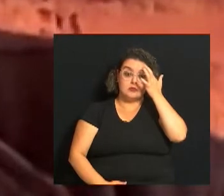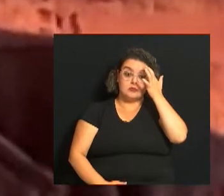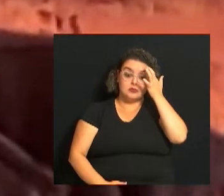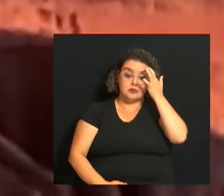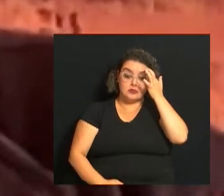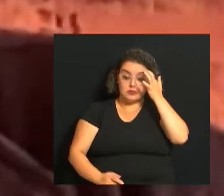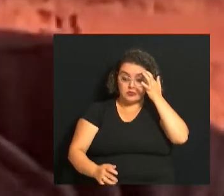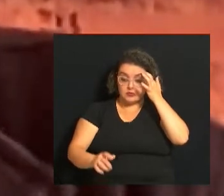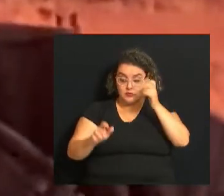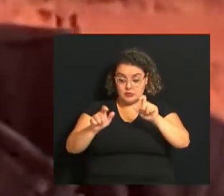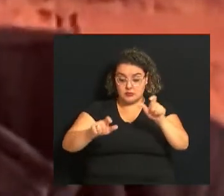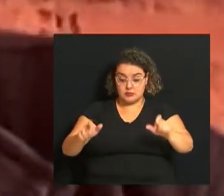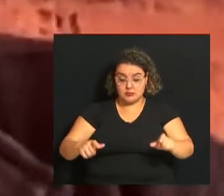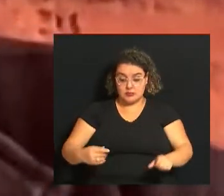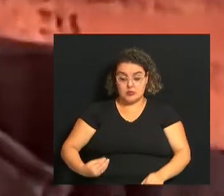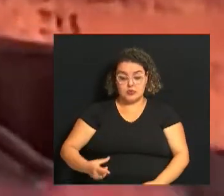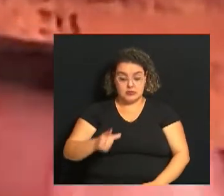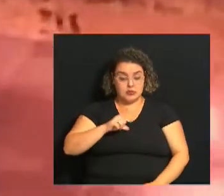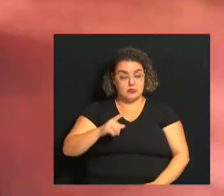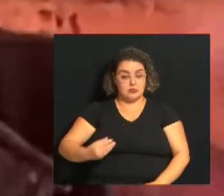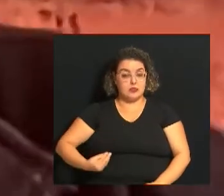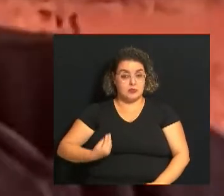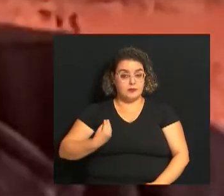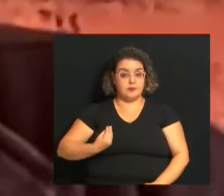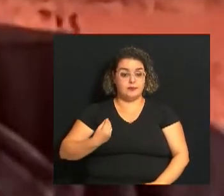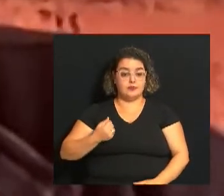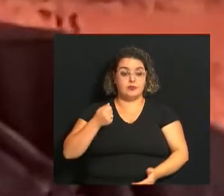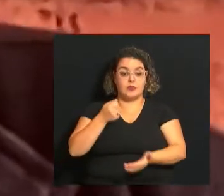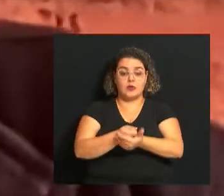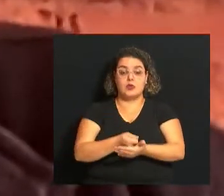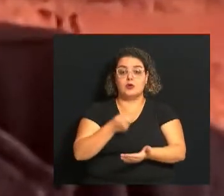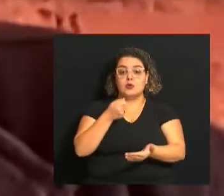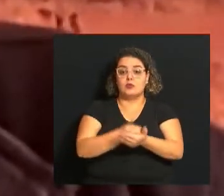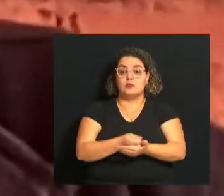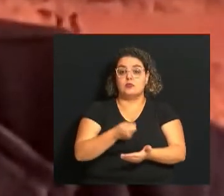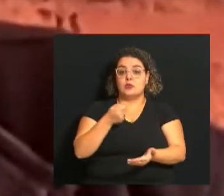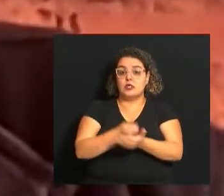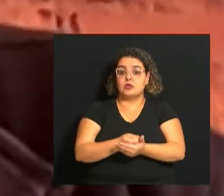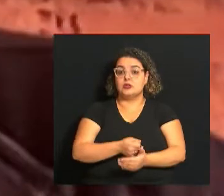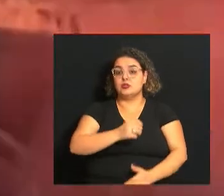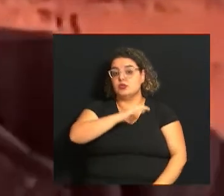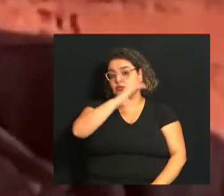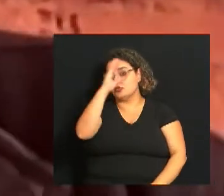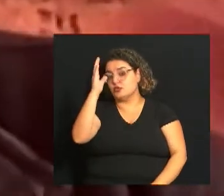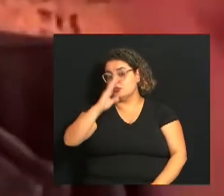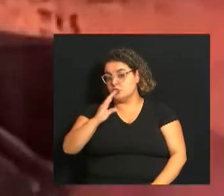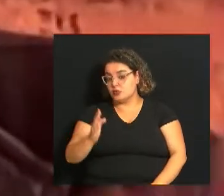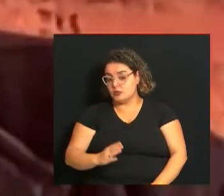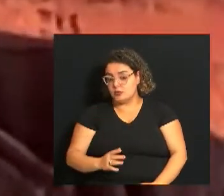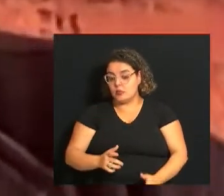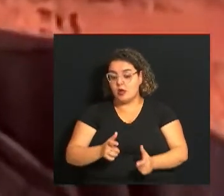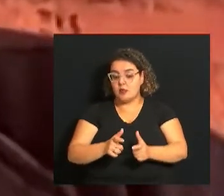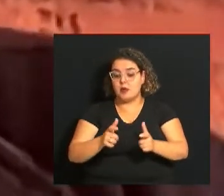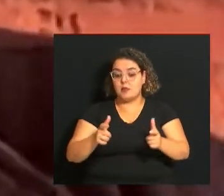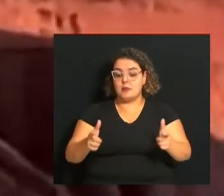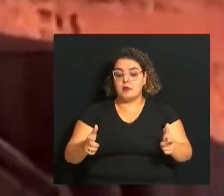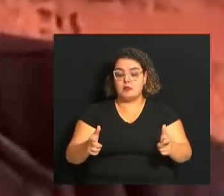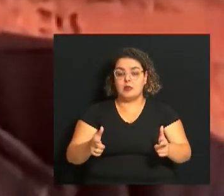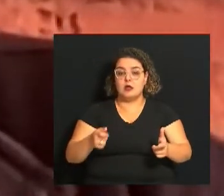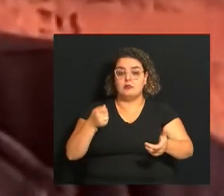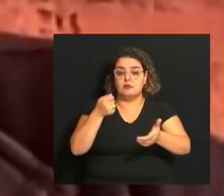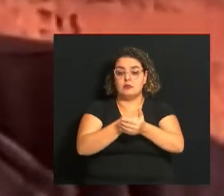elas precisam daquilo. Então, hoje é uma cobrança muito grande do Estado, né? Cresceu muito a cobrança sobre o